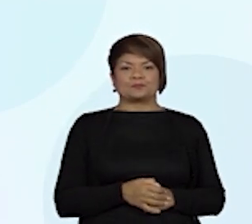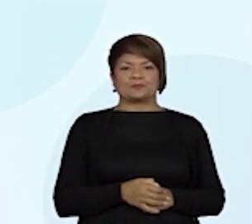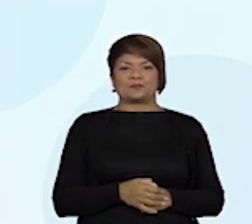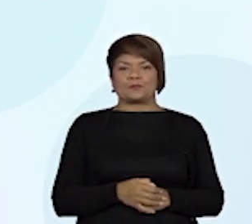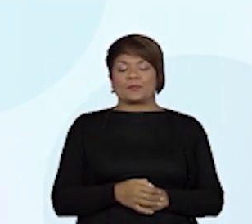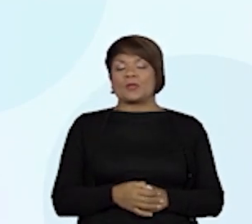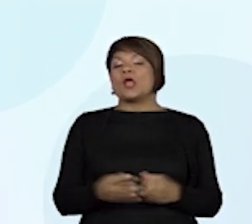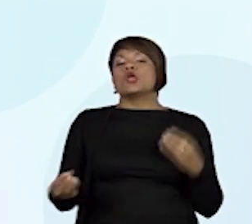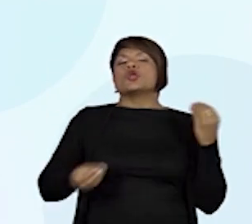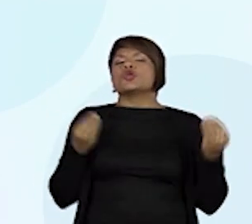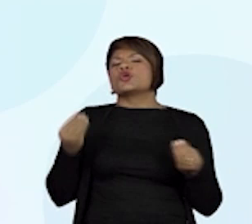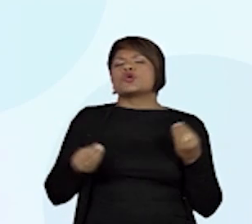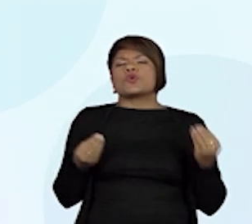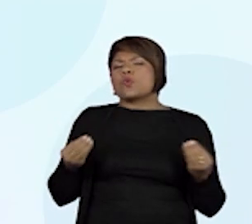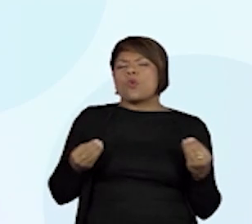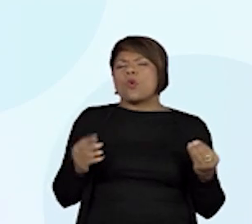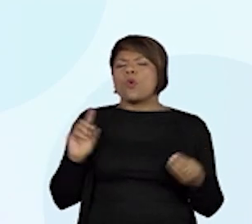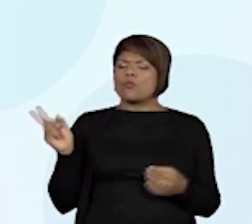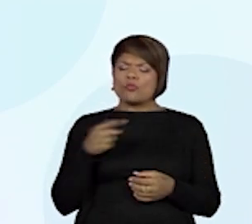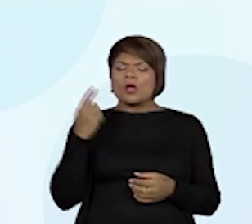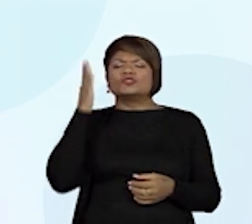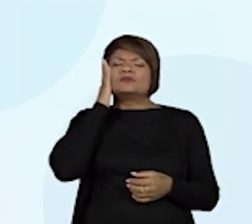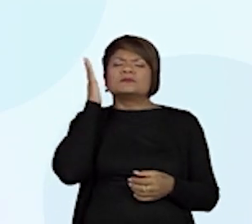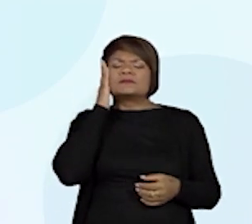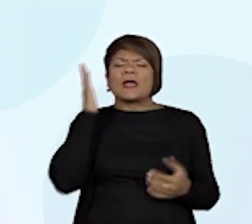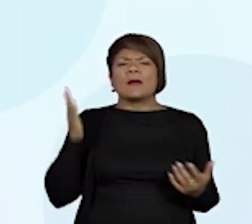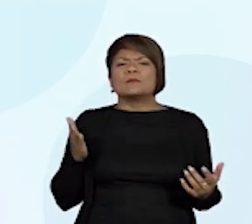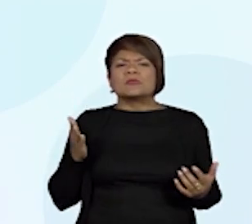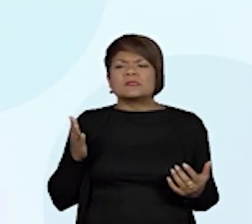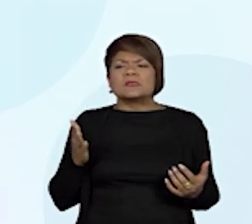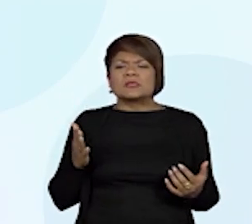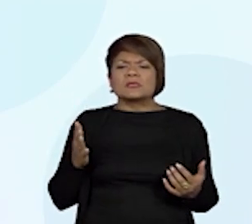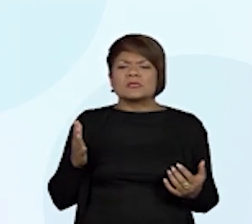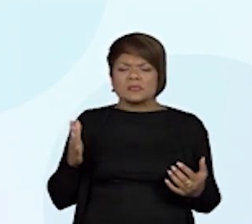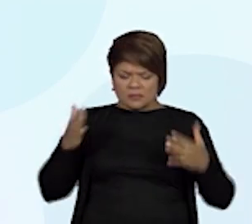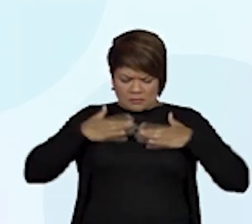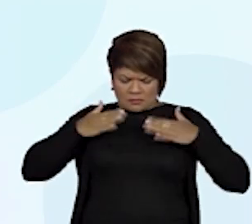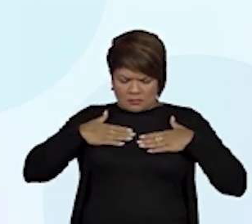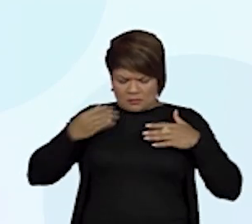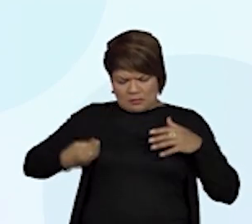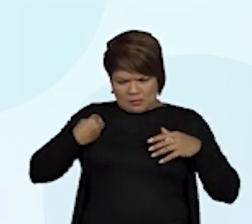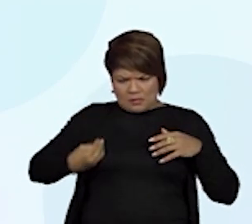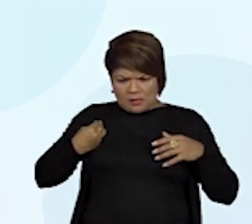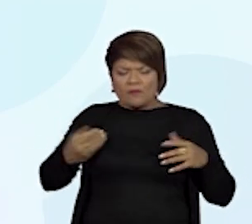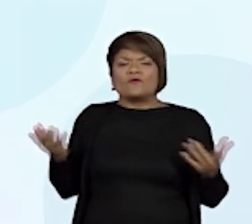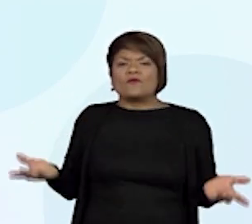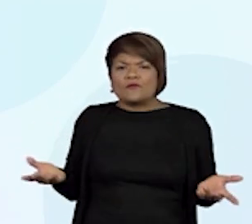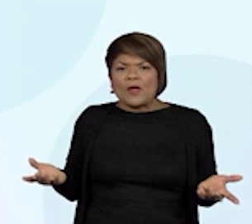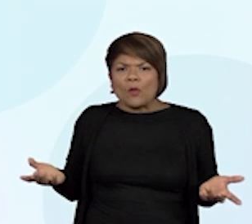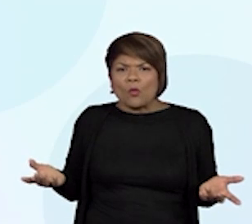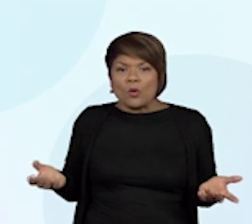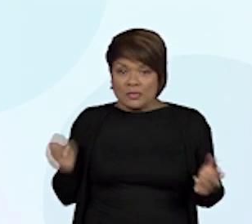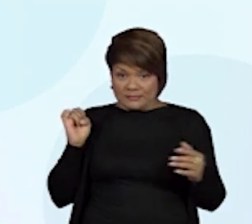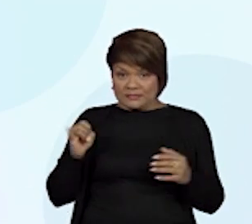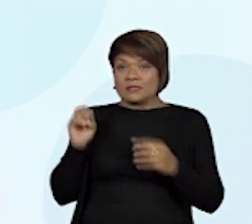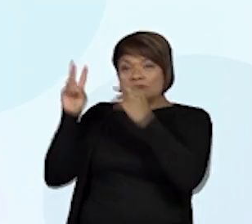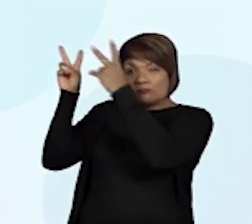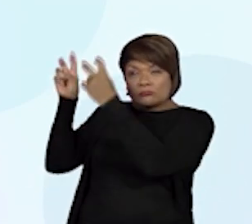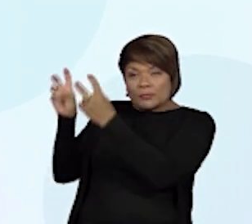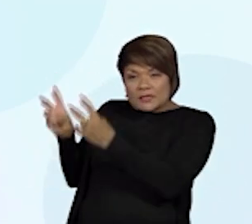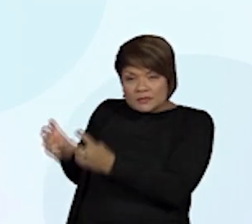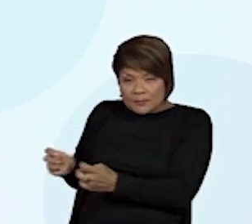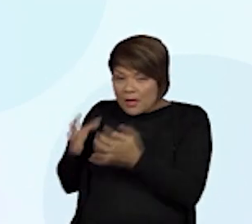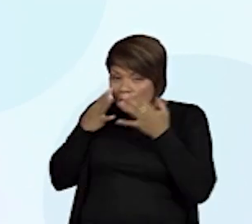E como a gente sabe que ela está falando algo que ela vivenciou? Se nós olharmos mais atentamente, tem palavras